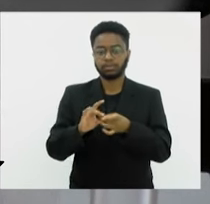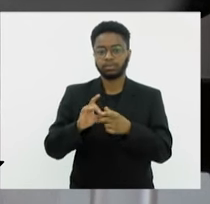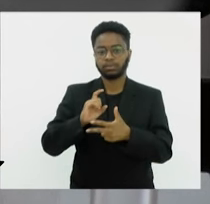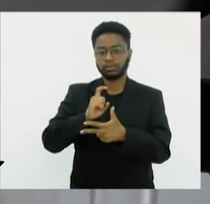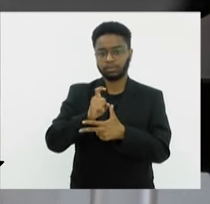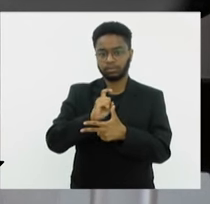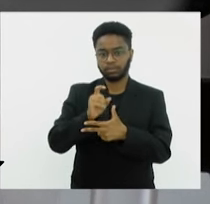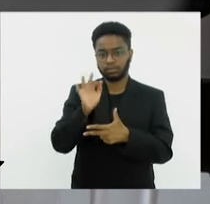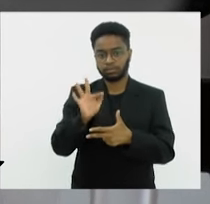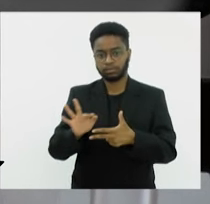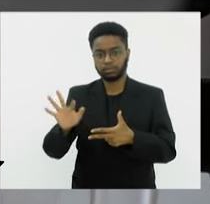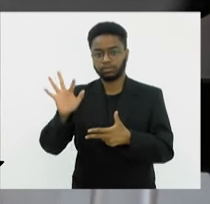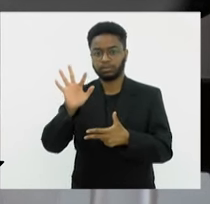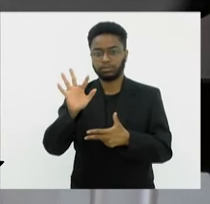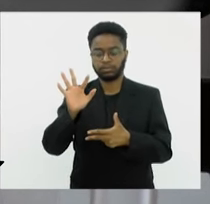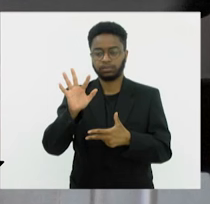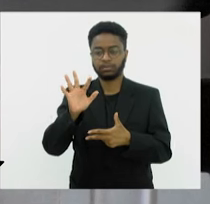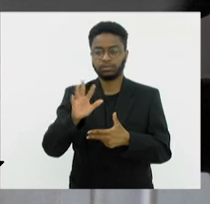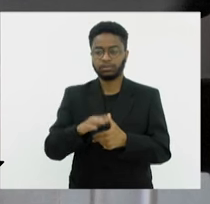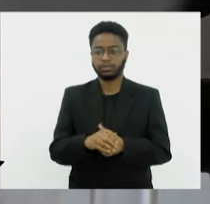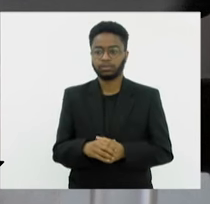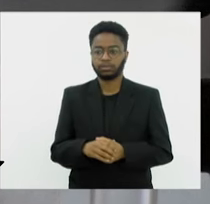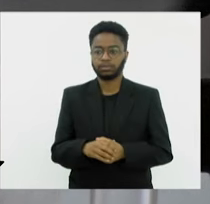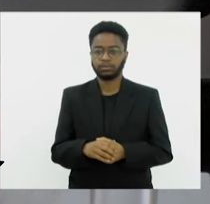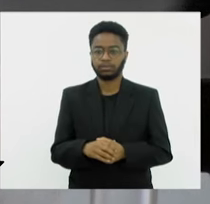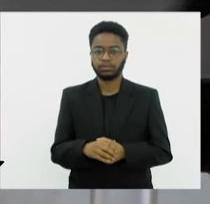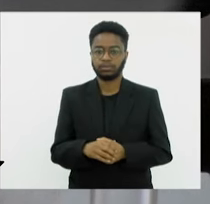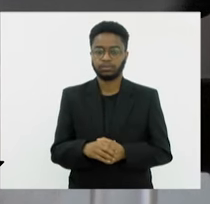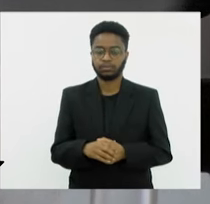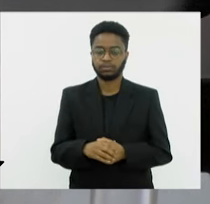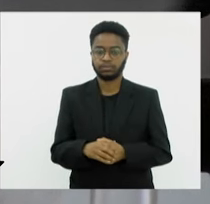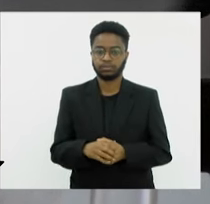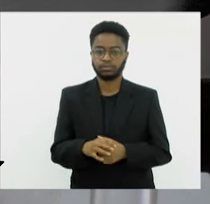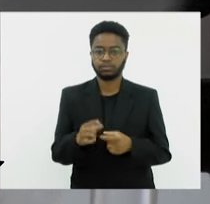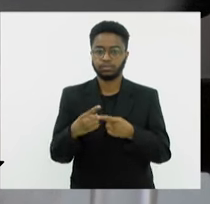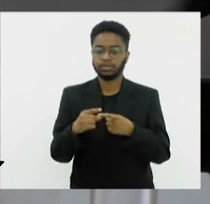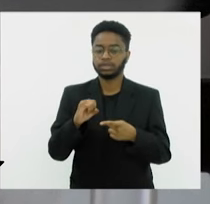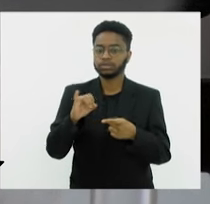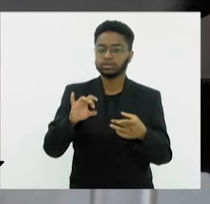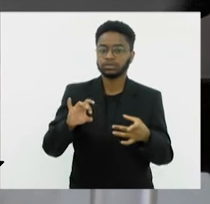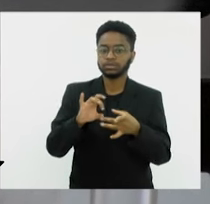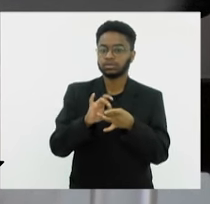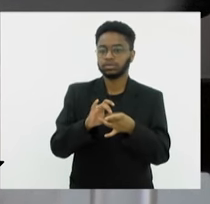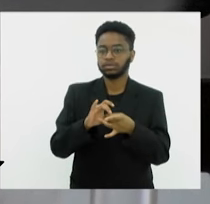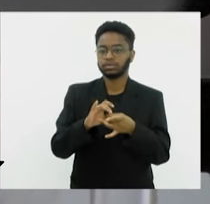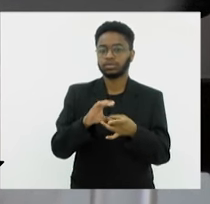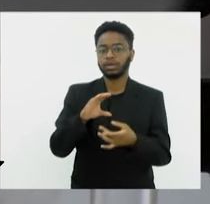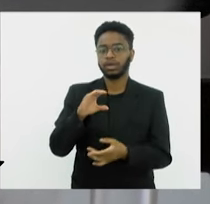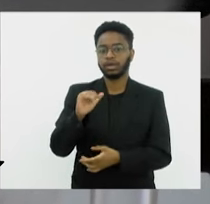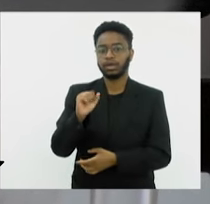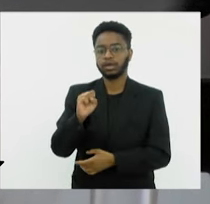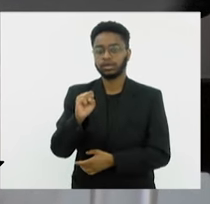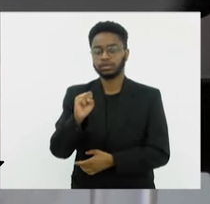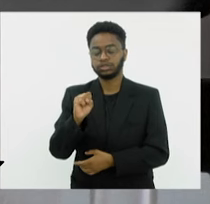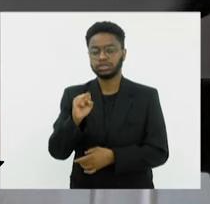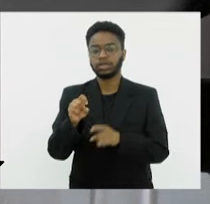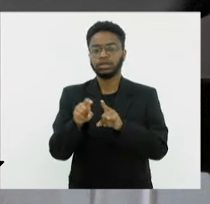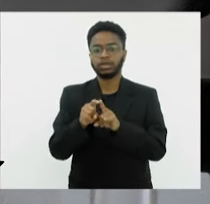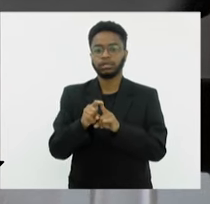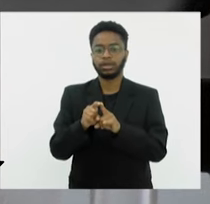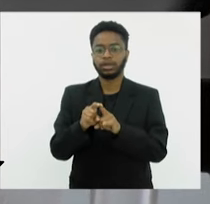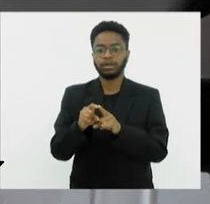Federal, daqueles que estiverem inscritos no CAST e for membro de família por baixa